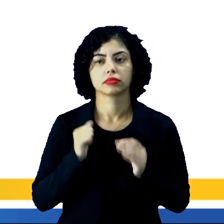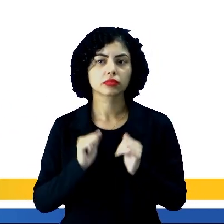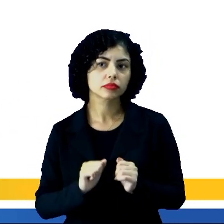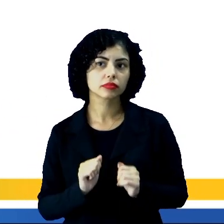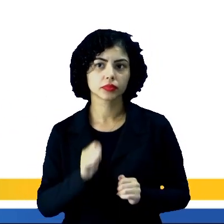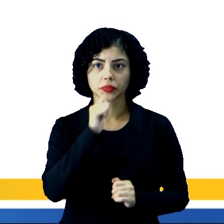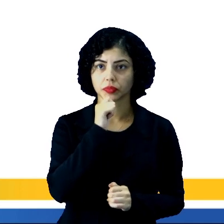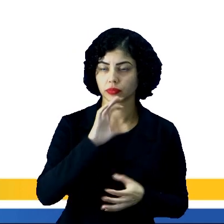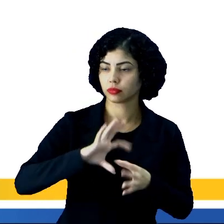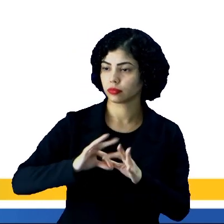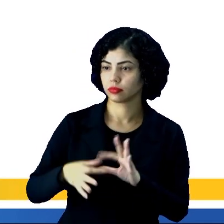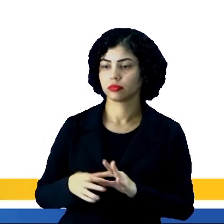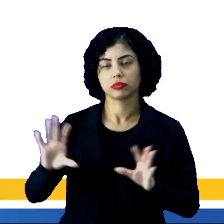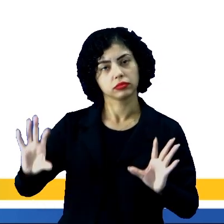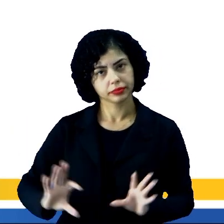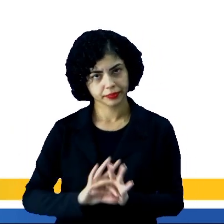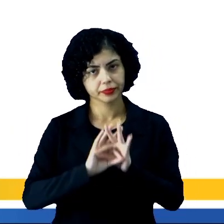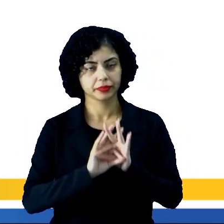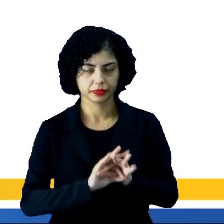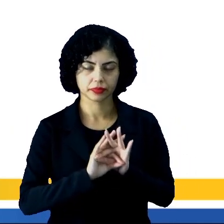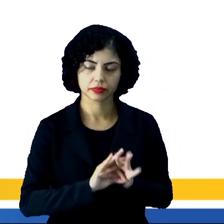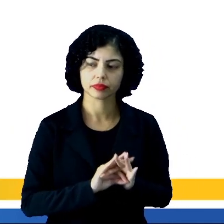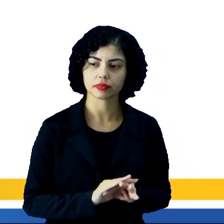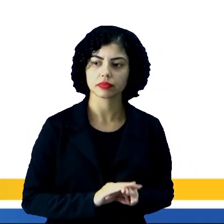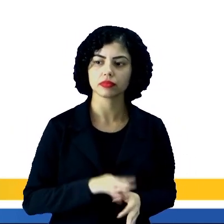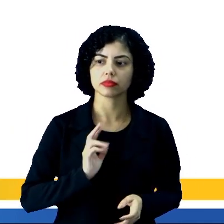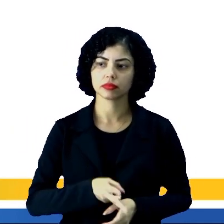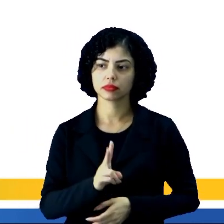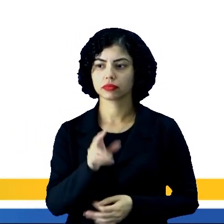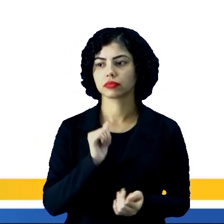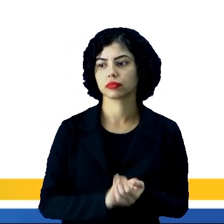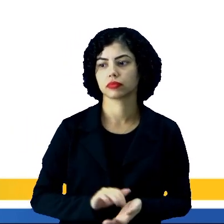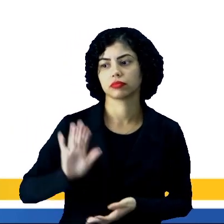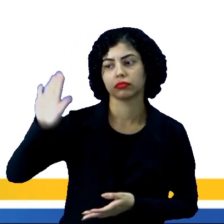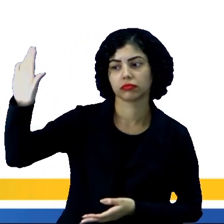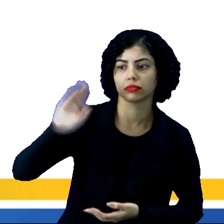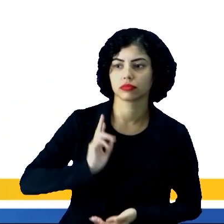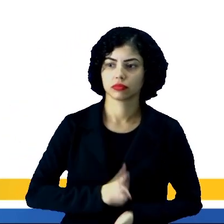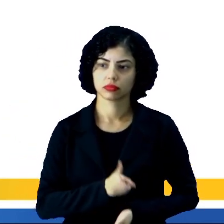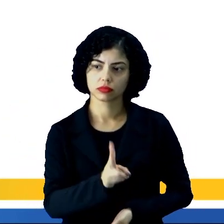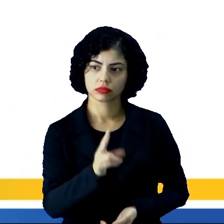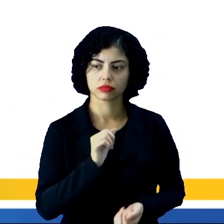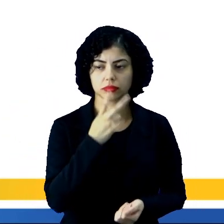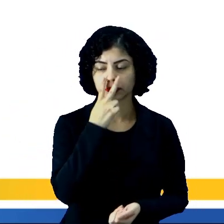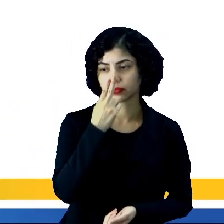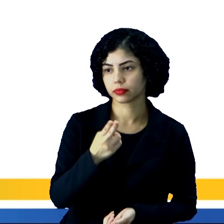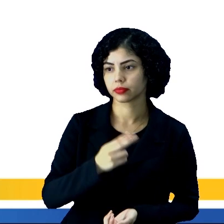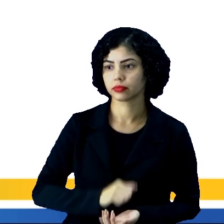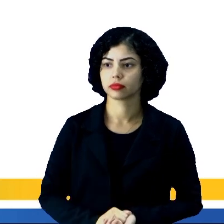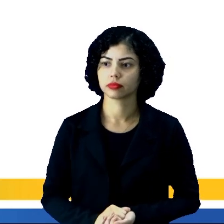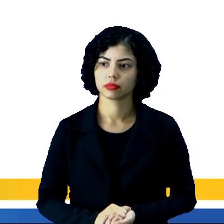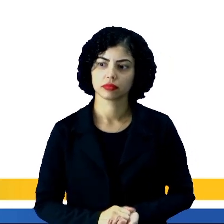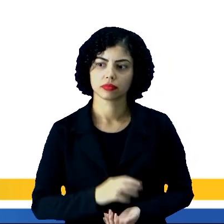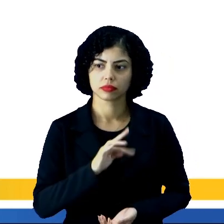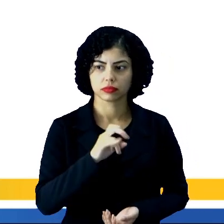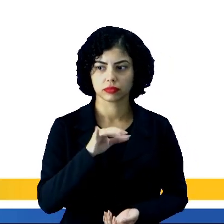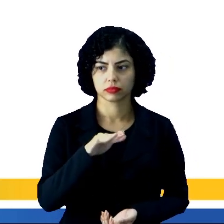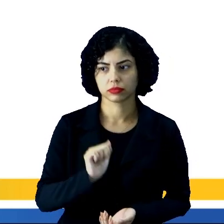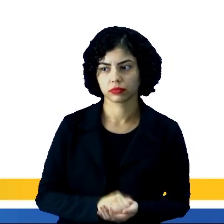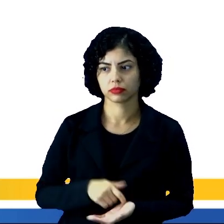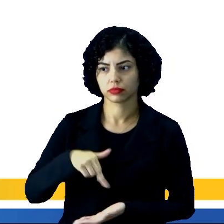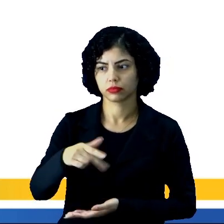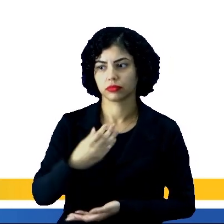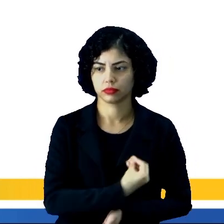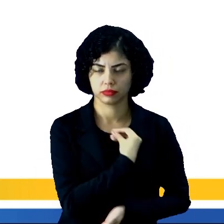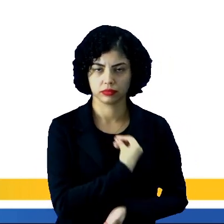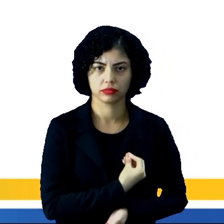dependendo do contexto vai habilitação está permanecer ficar continuar parecer tornasse